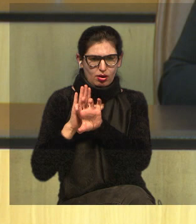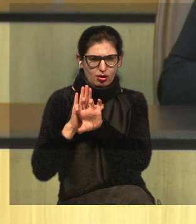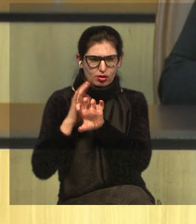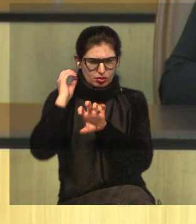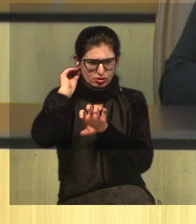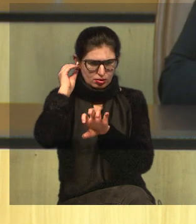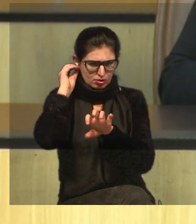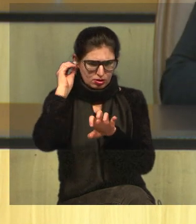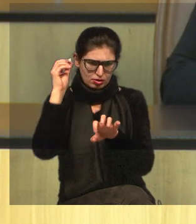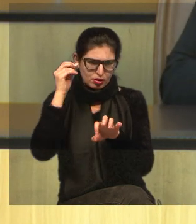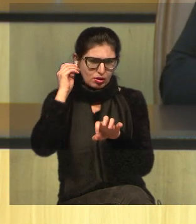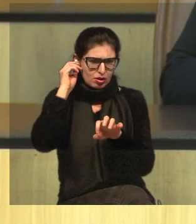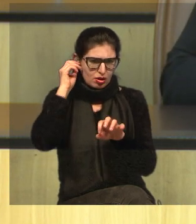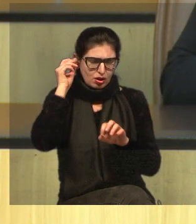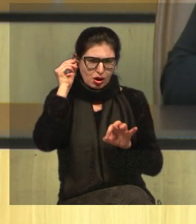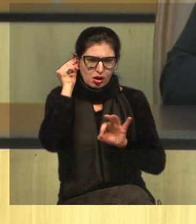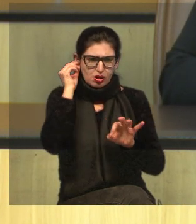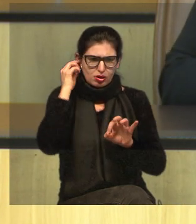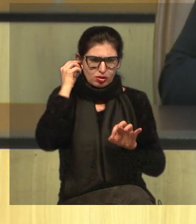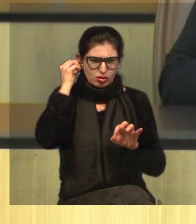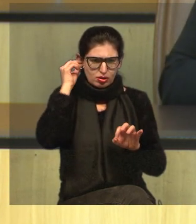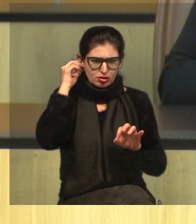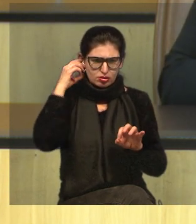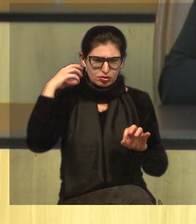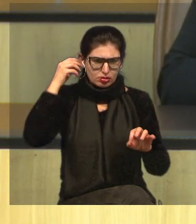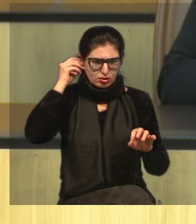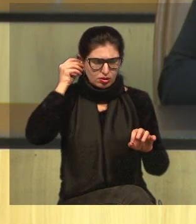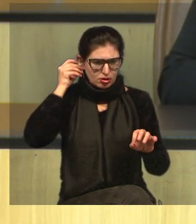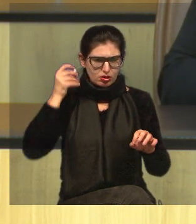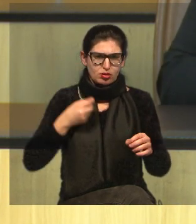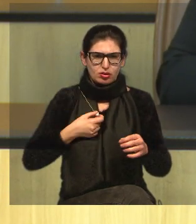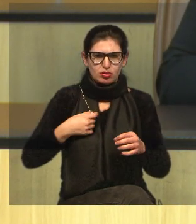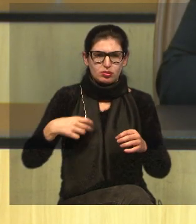de convivência familiar e comunitária que a gente tem.